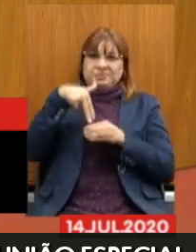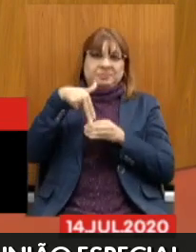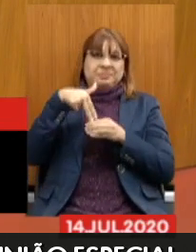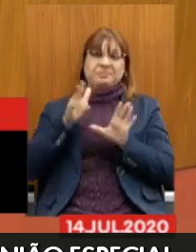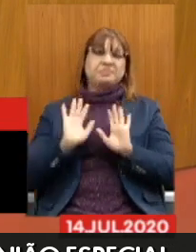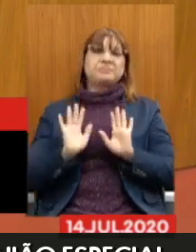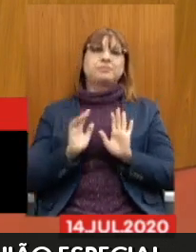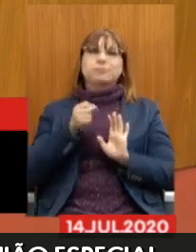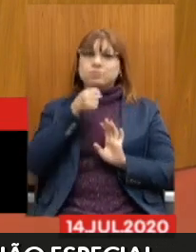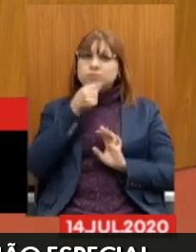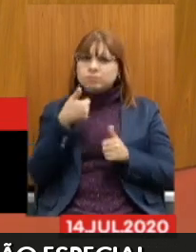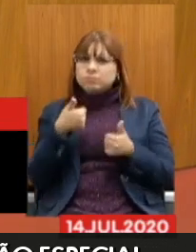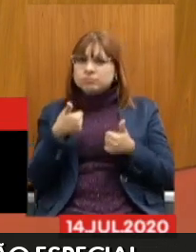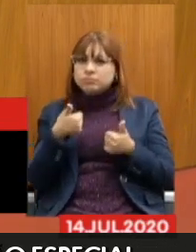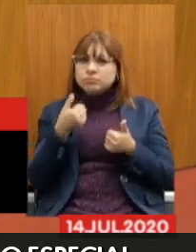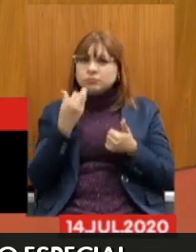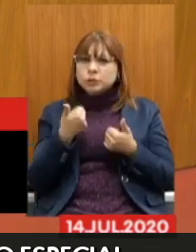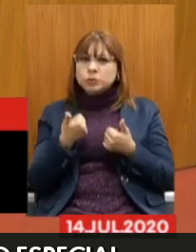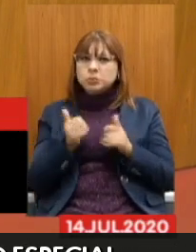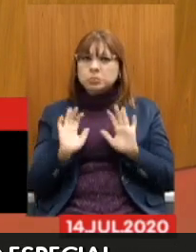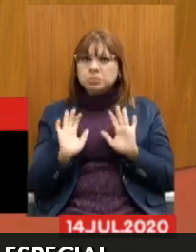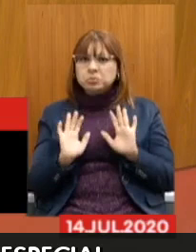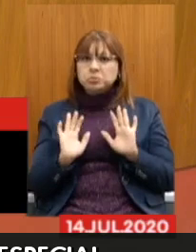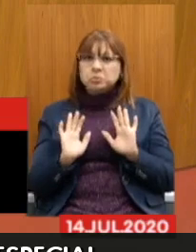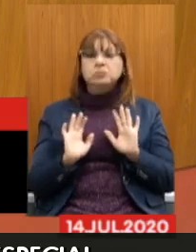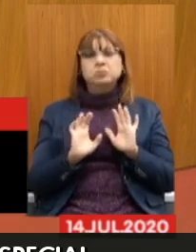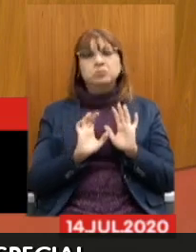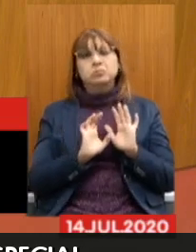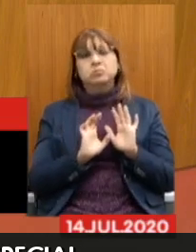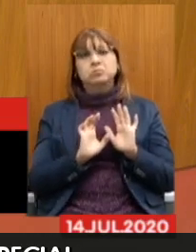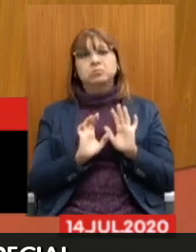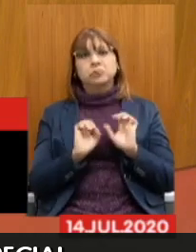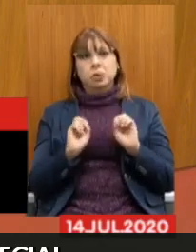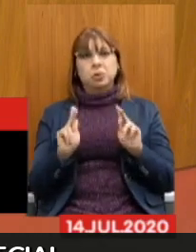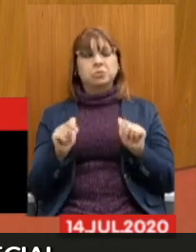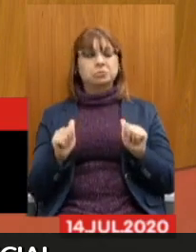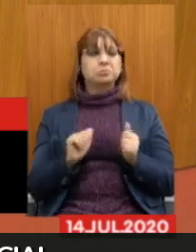Tá. Quiser ajustar da sua maneira o microfone? Não, acho que aqui está ok.